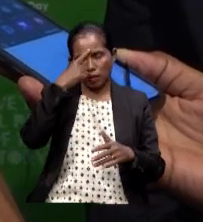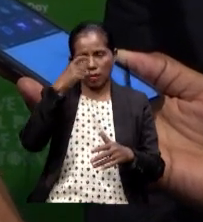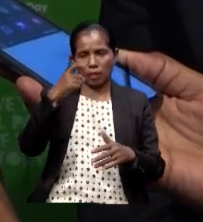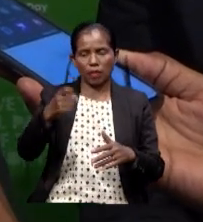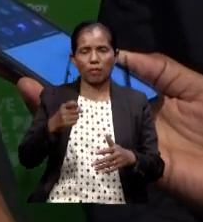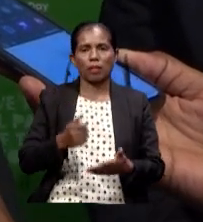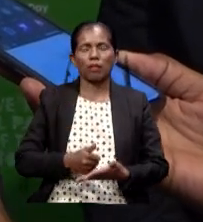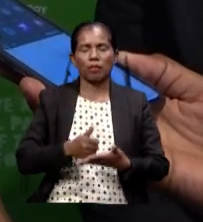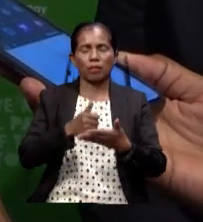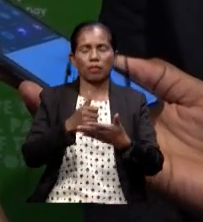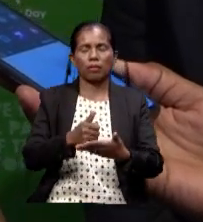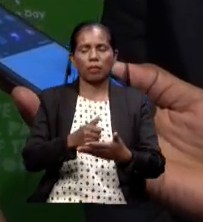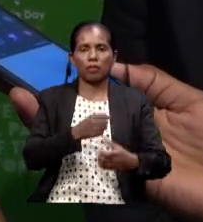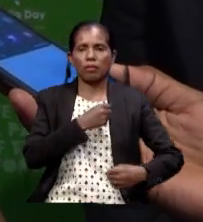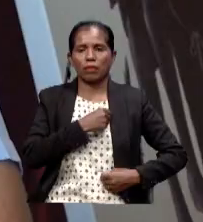força australiana zira.